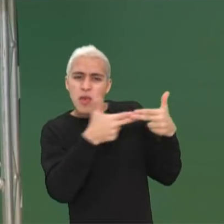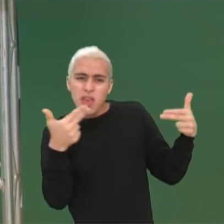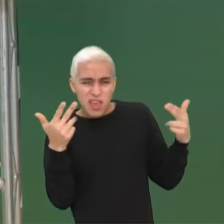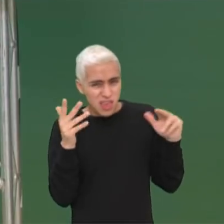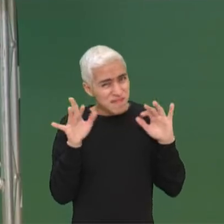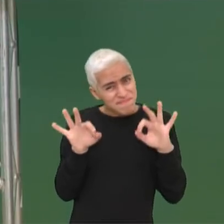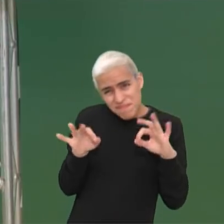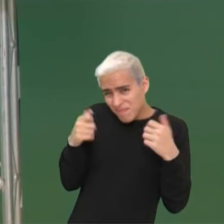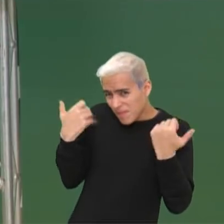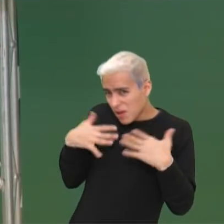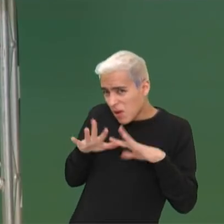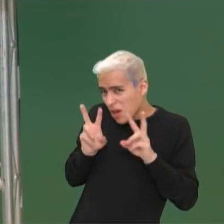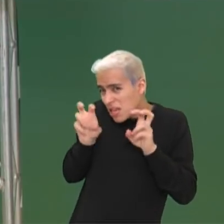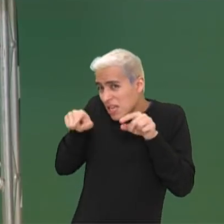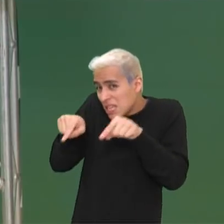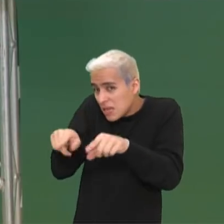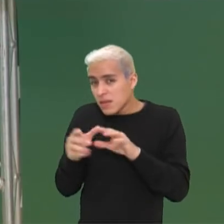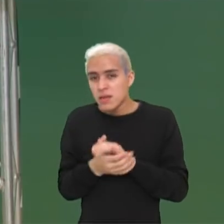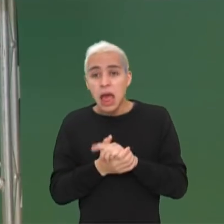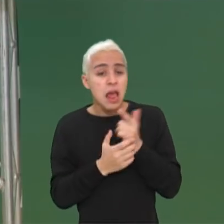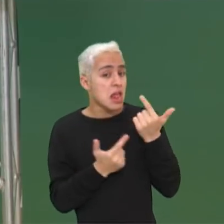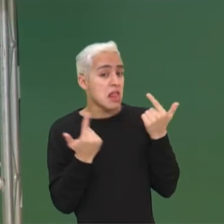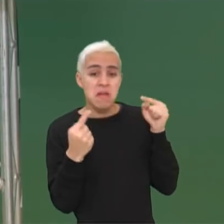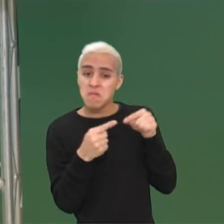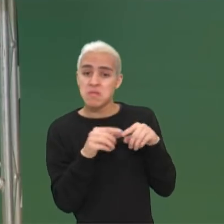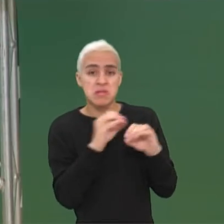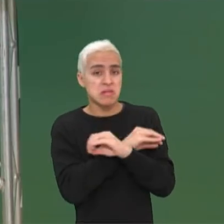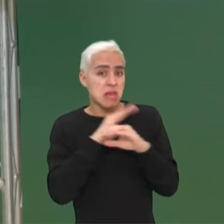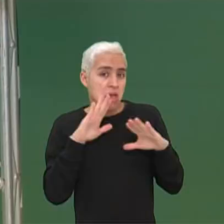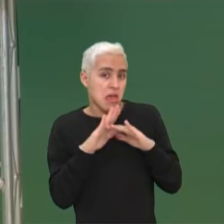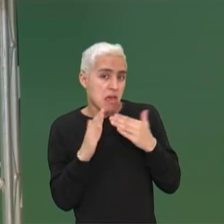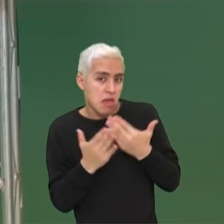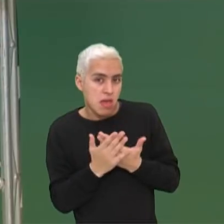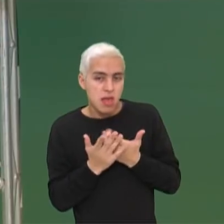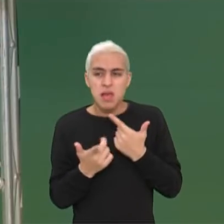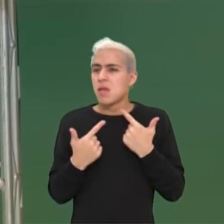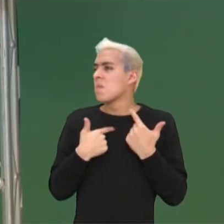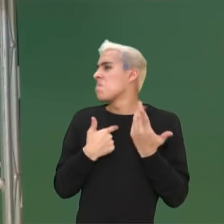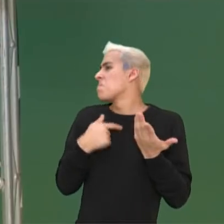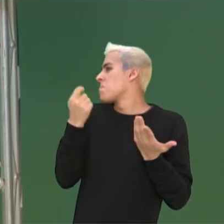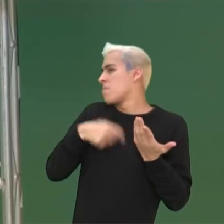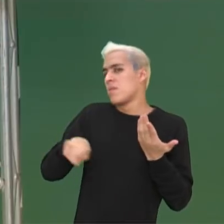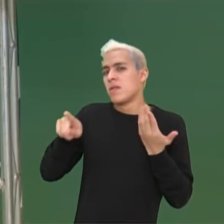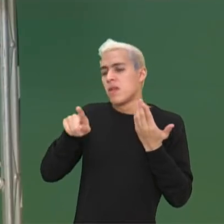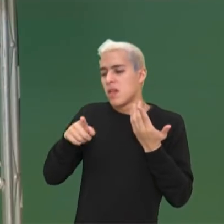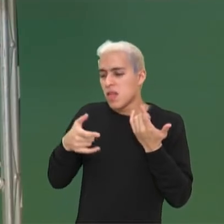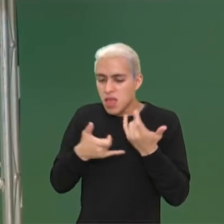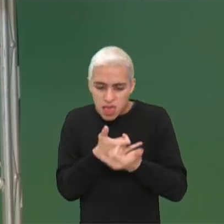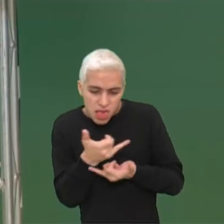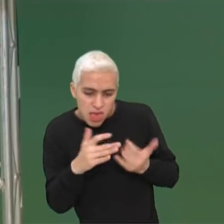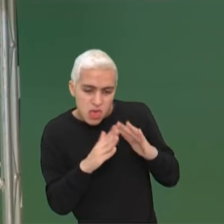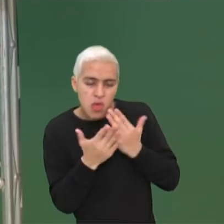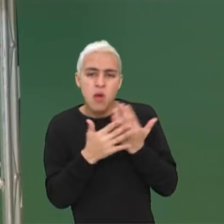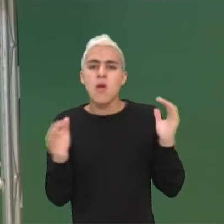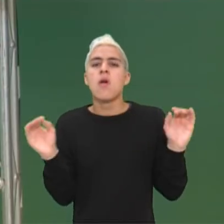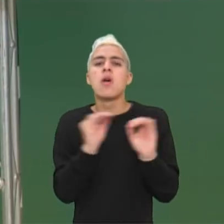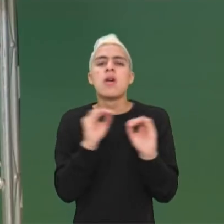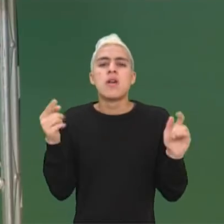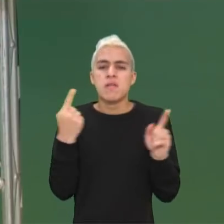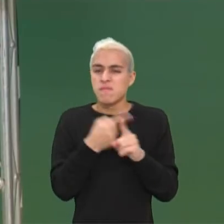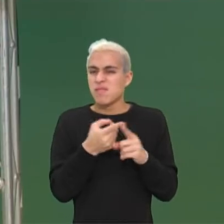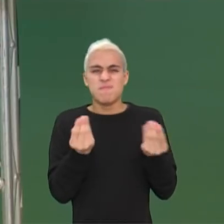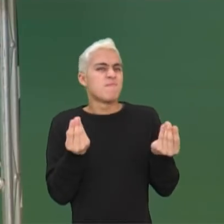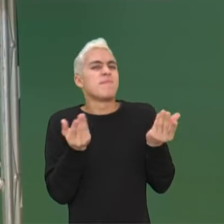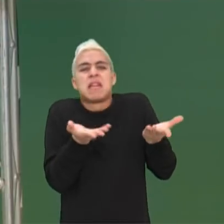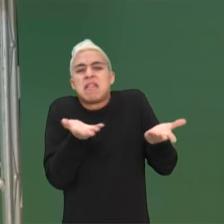gente falou sobre isso? Não tem finalidade na escola, então não preciso praticar jogo de tabuleiro na escola, porque não é válido,